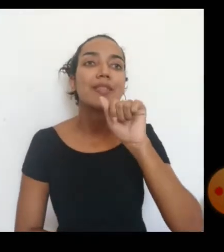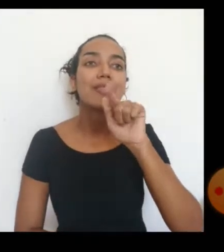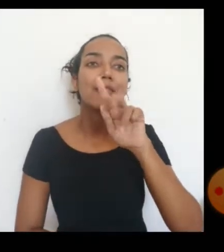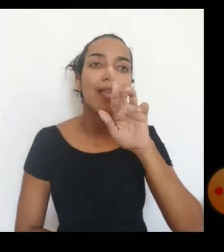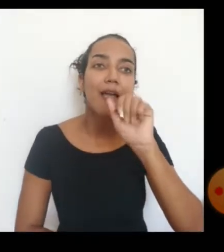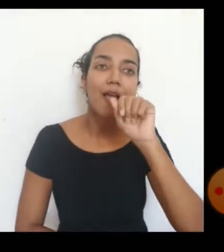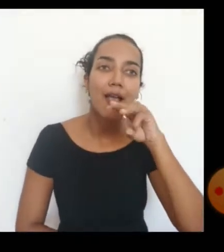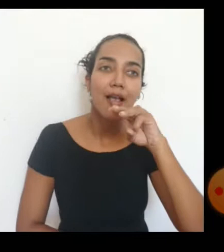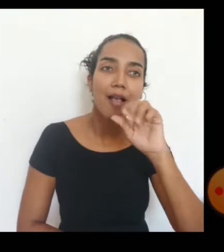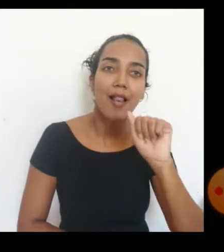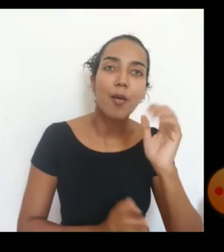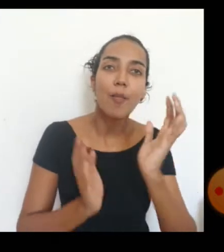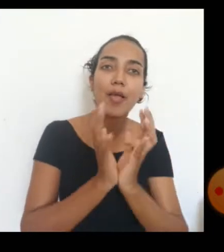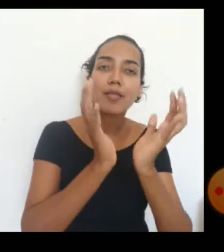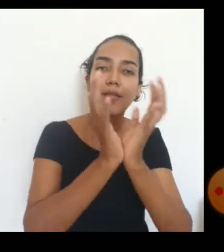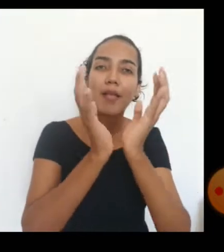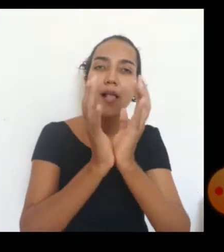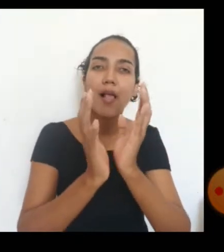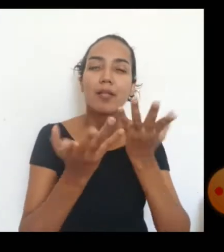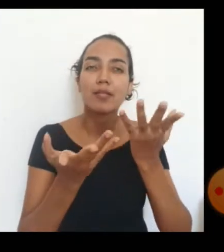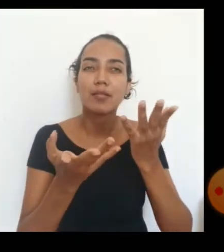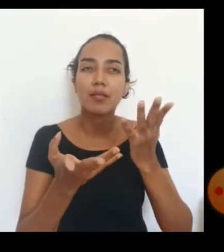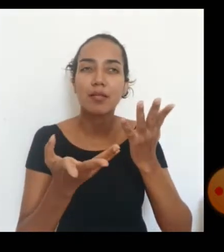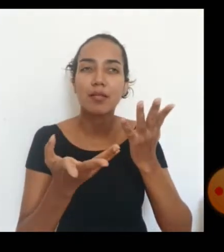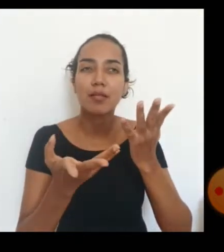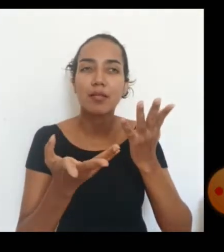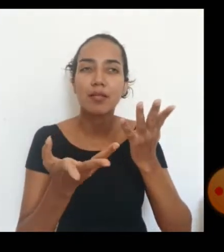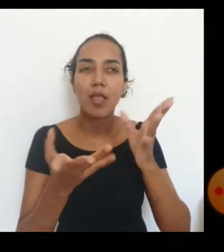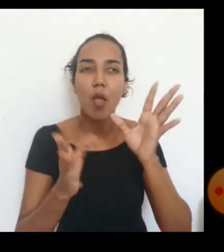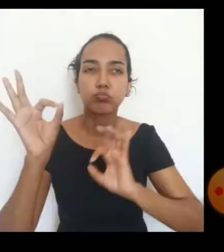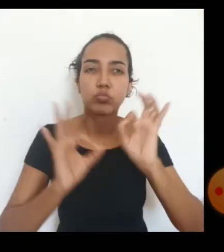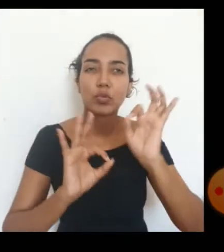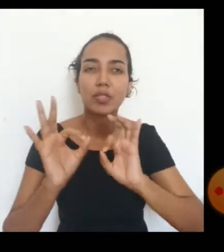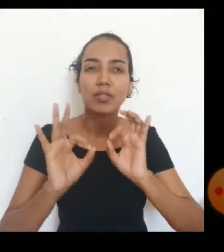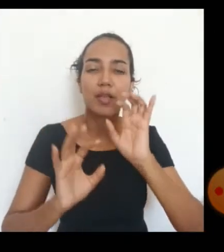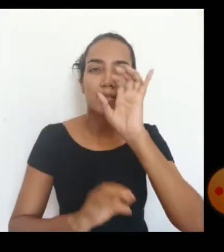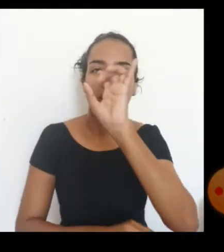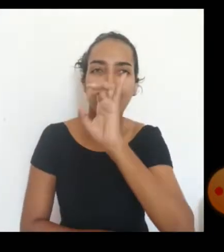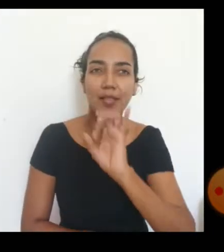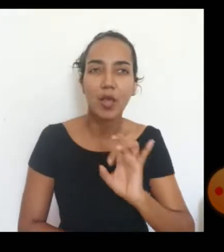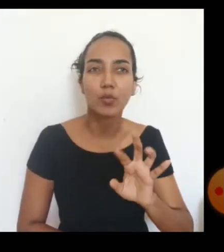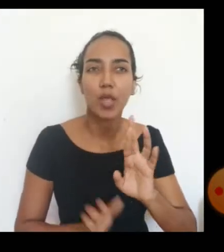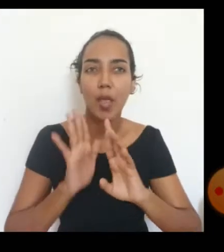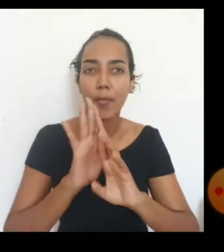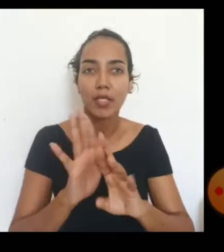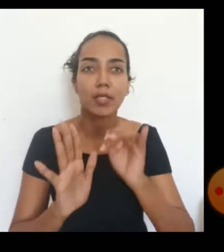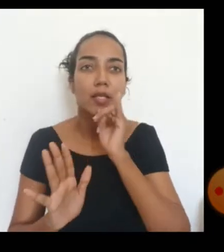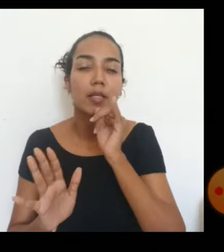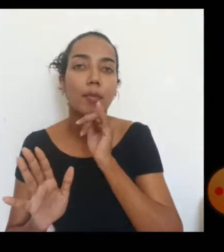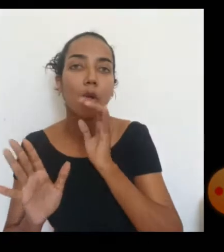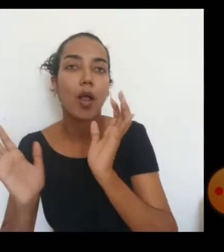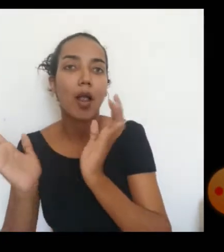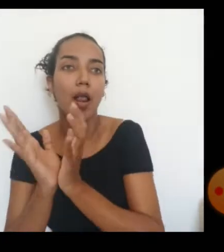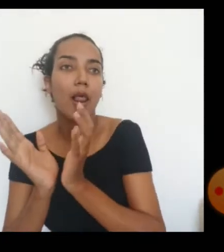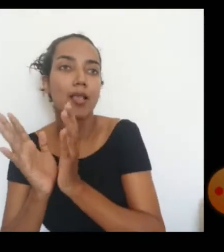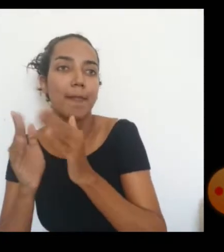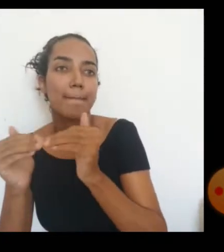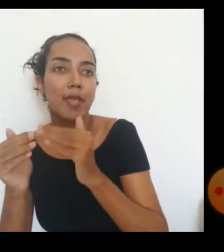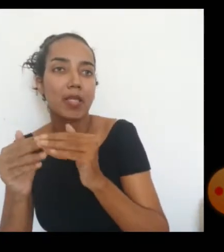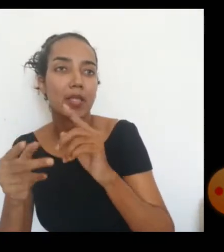cada classe está sendo representada dessa forma. Temos aqui, por exemplo, a classe pedido,